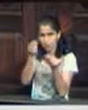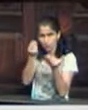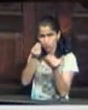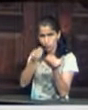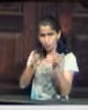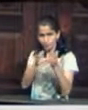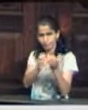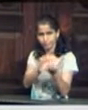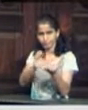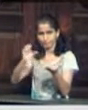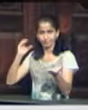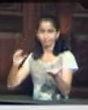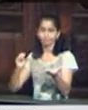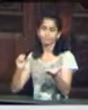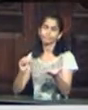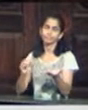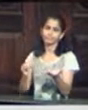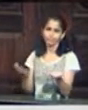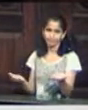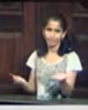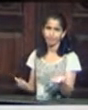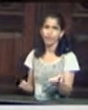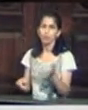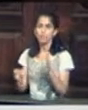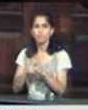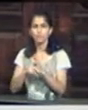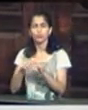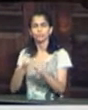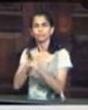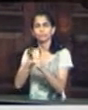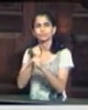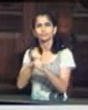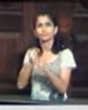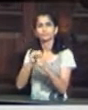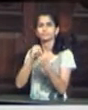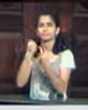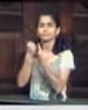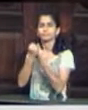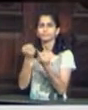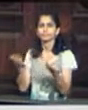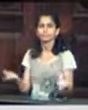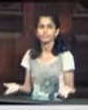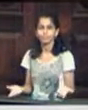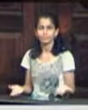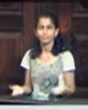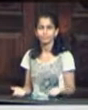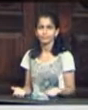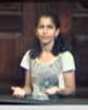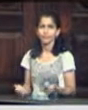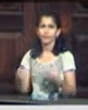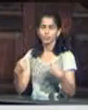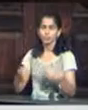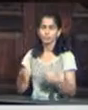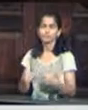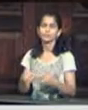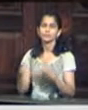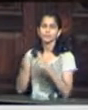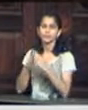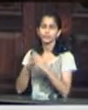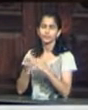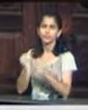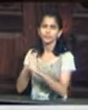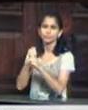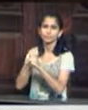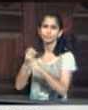valores correspondentes ao Fundo Estadual de Habitação de Interesse Social, com o qual ele deveria fazer as casas populares, que ele não